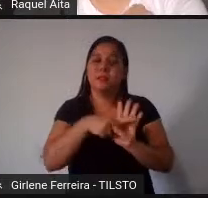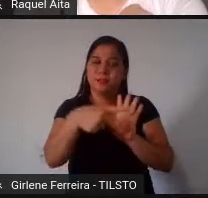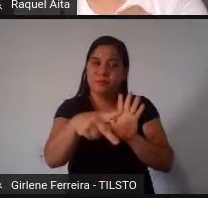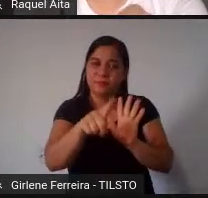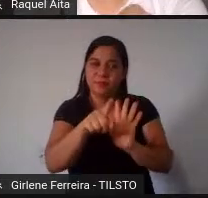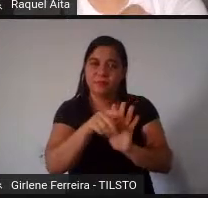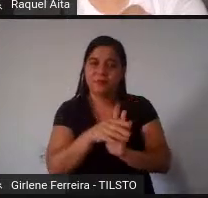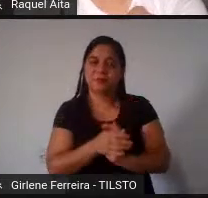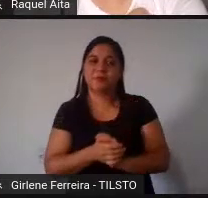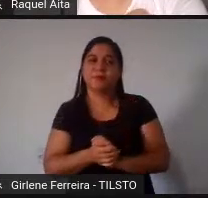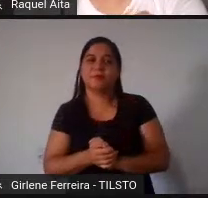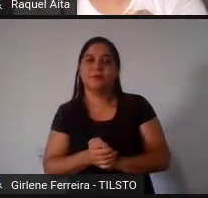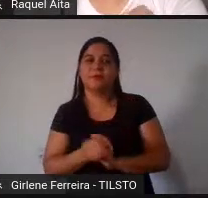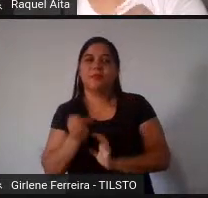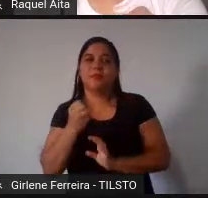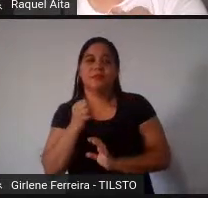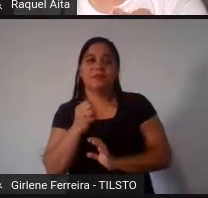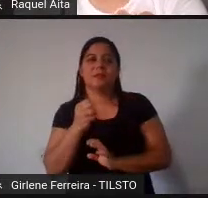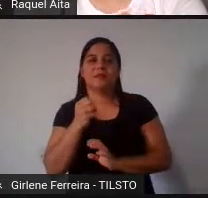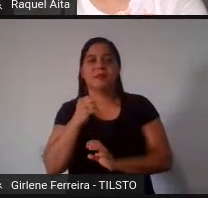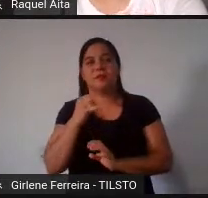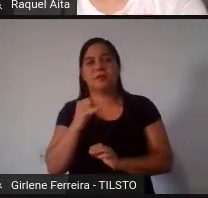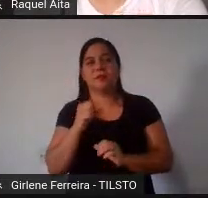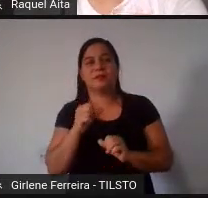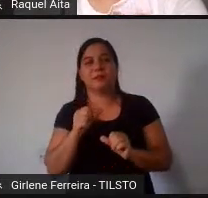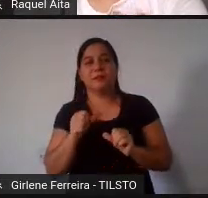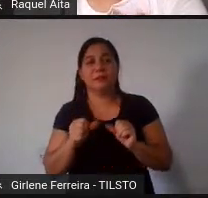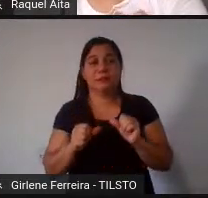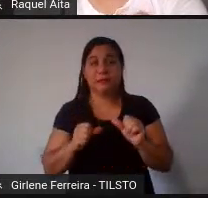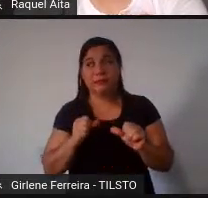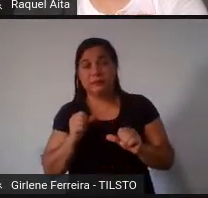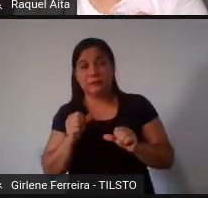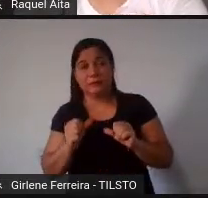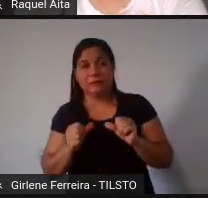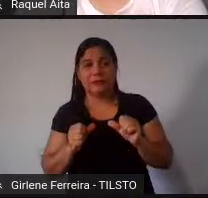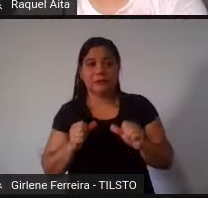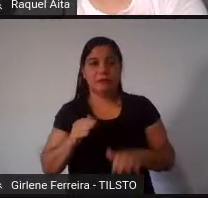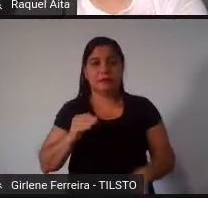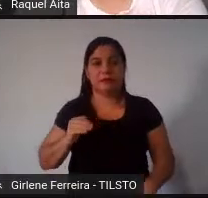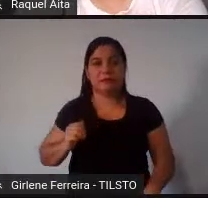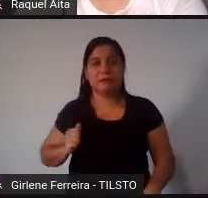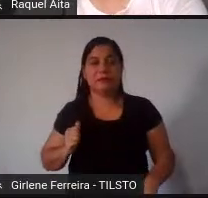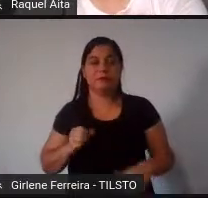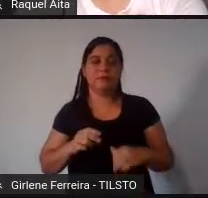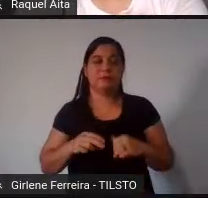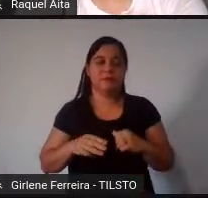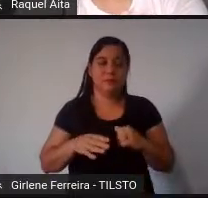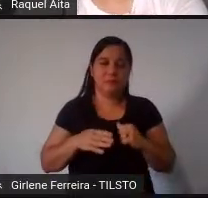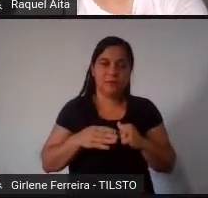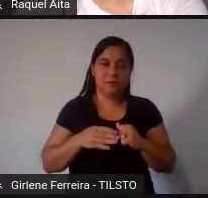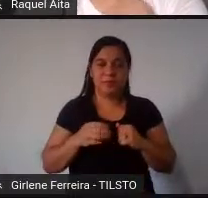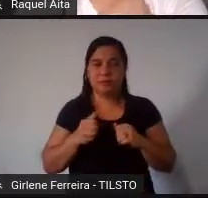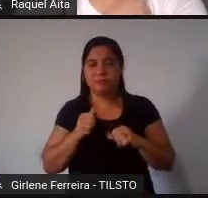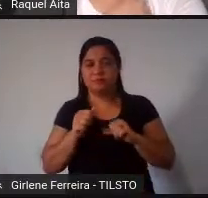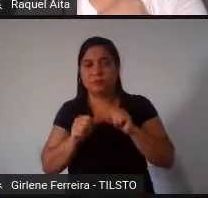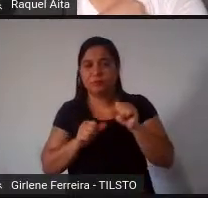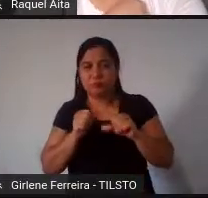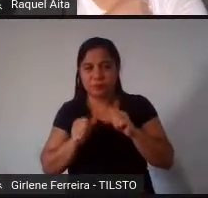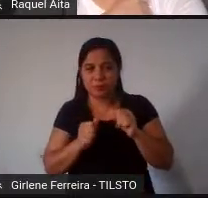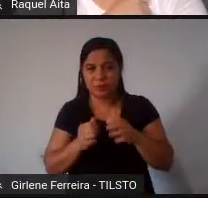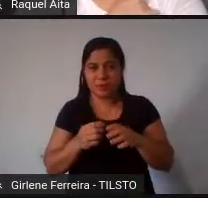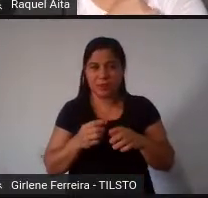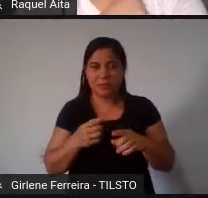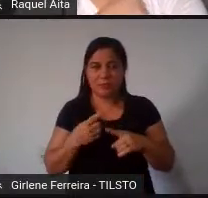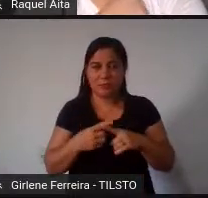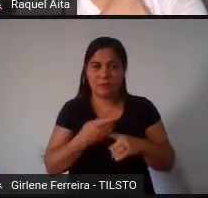não mudarem as regras aí com o novo governo, que está meio numa fase de transição das bolsas para mestrado, também essas bolsas valem para